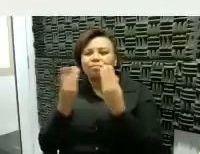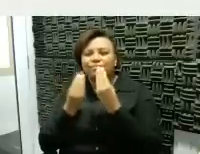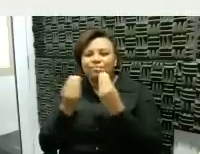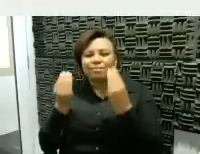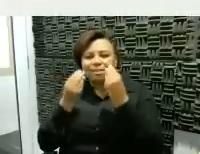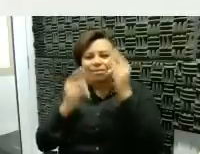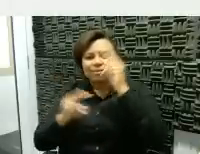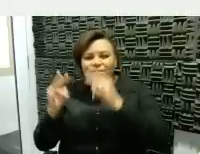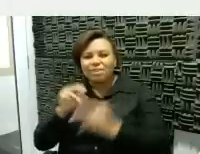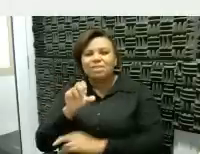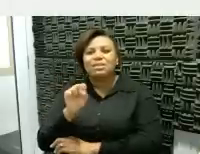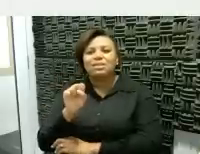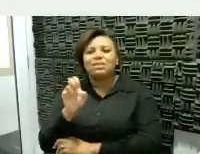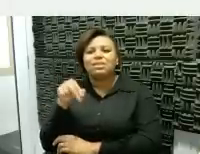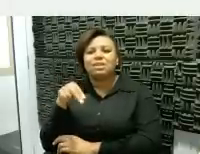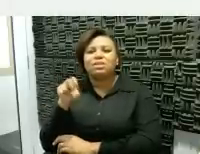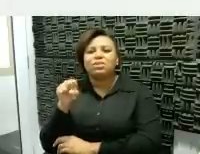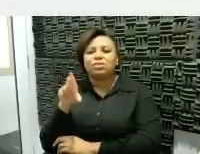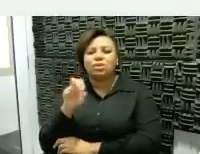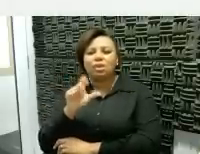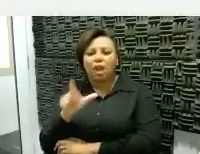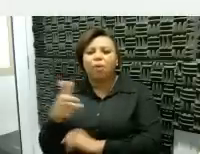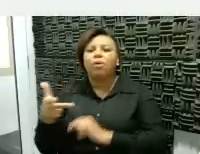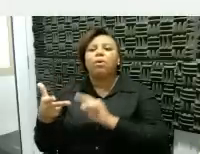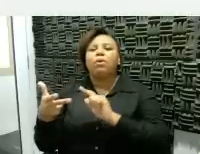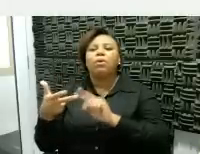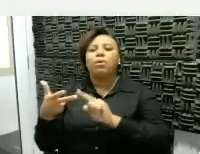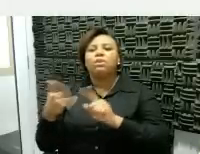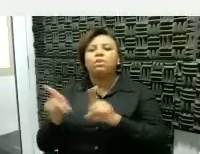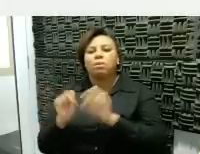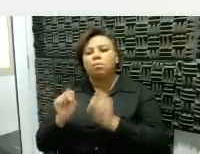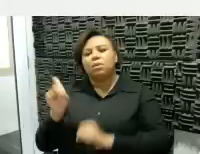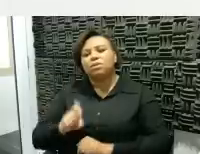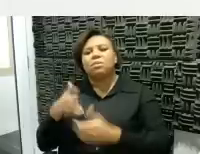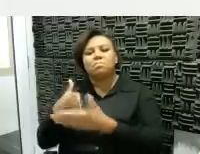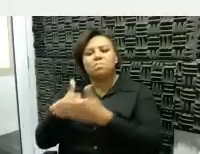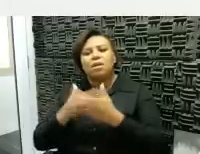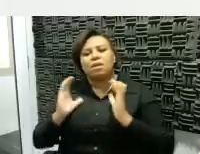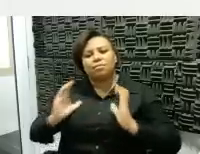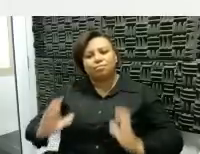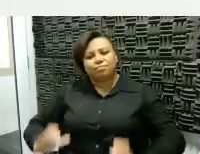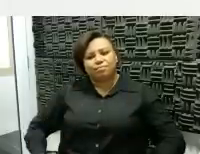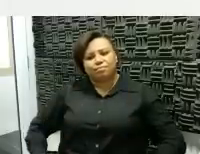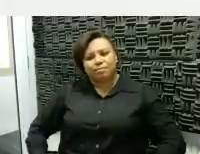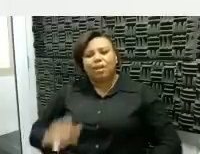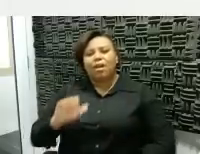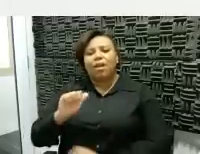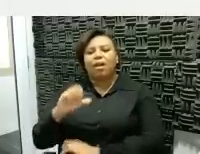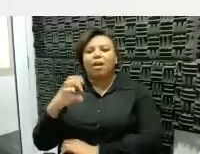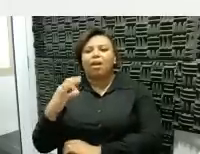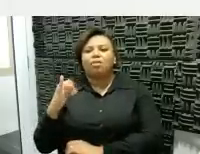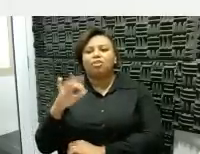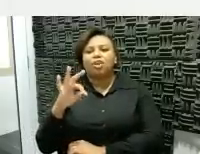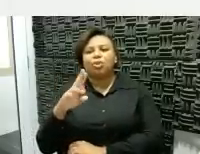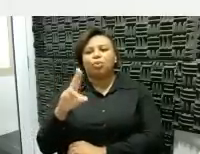atitudinais E você já devem imaginar que são nessas Barreiras atitudinais ou seja da nossa atitude